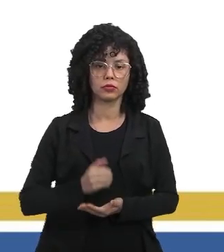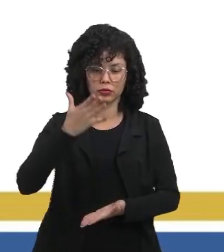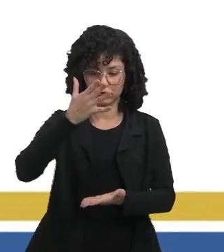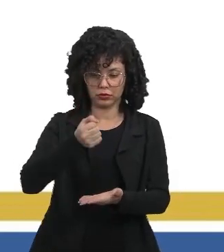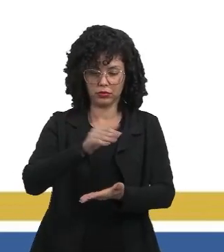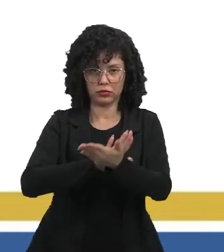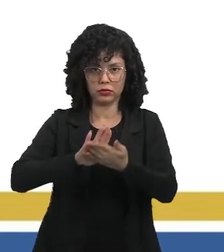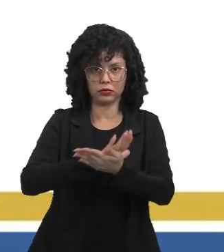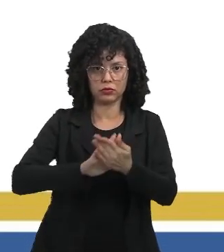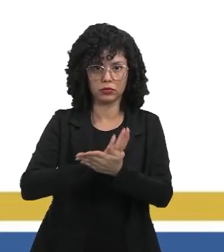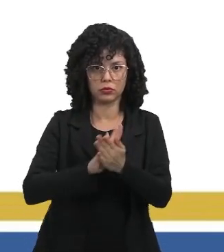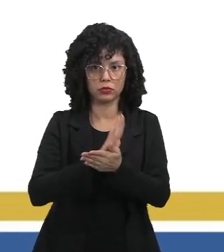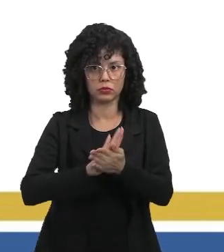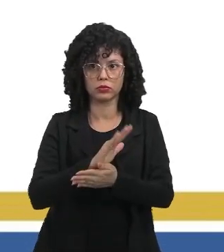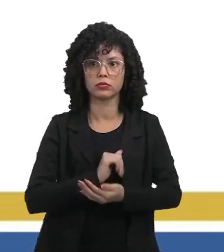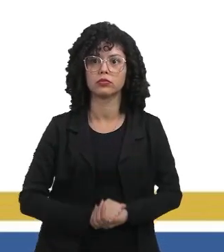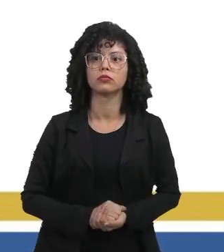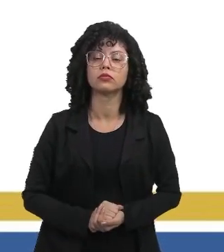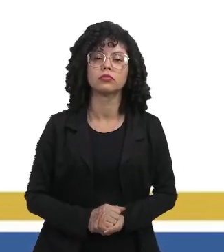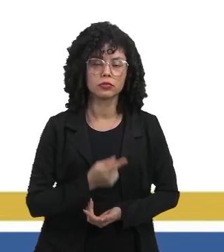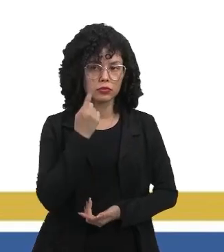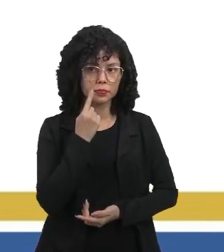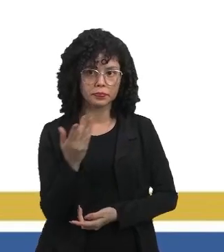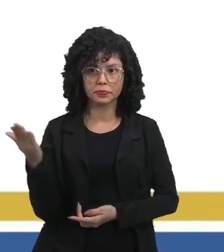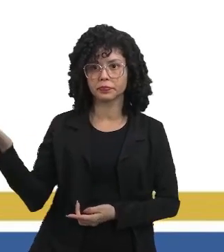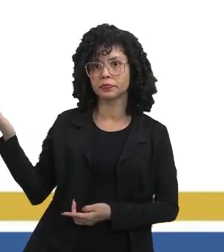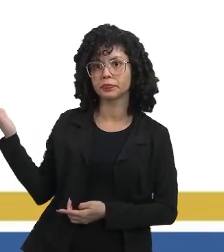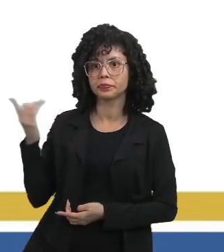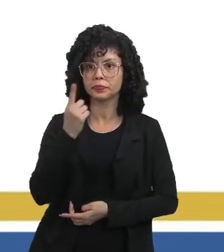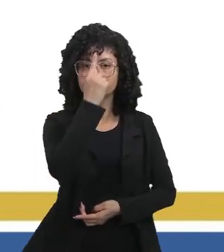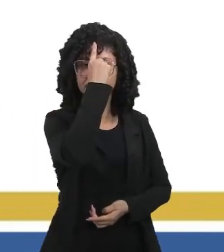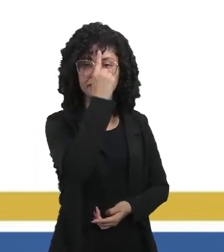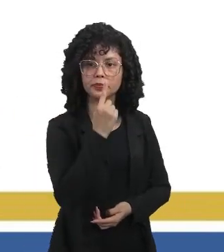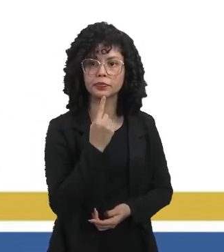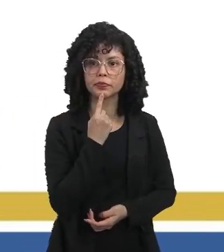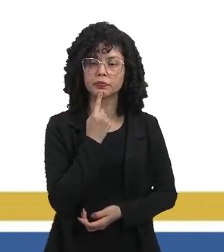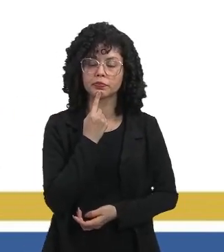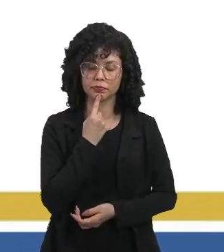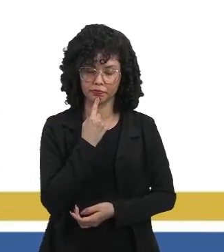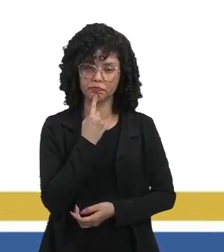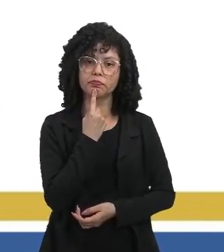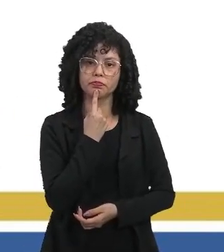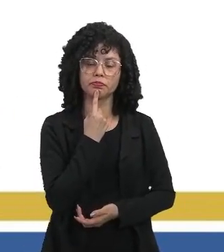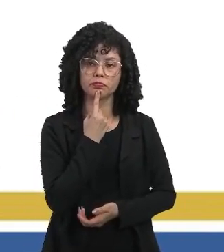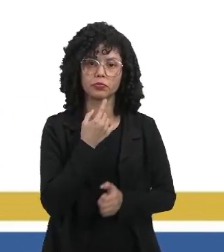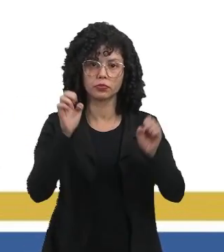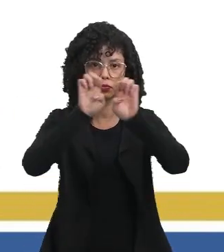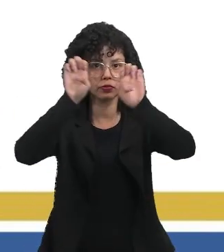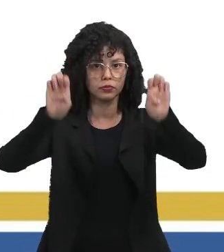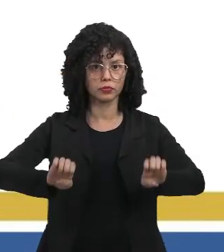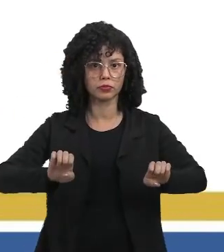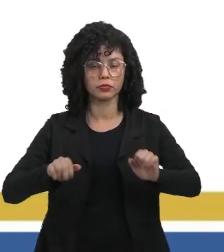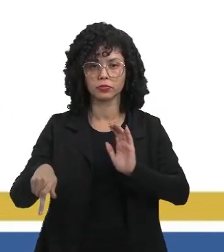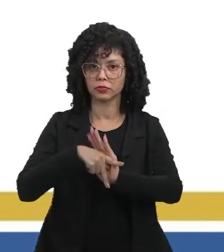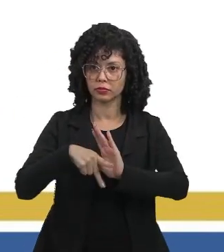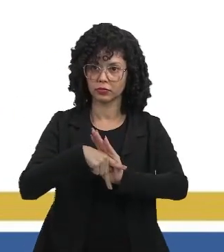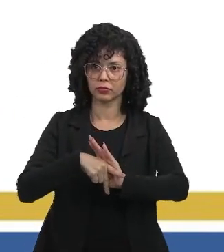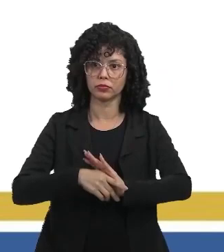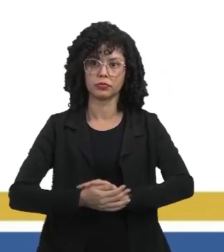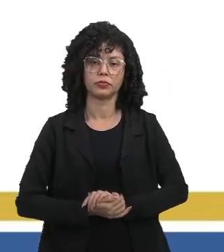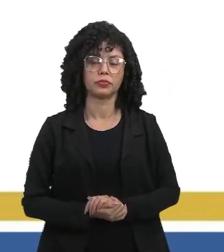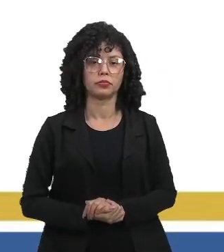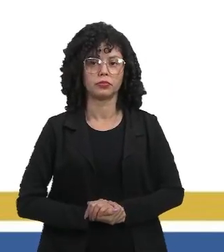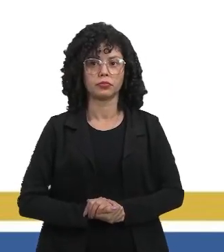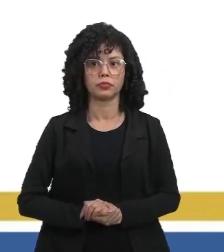biodegradável aí vocês observam embaixo né do texto a fórmula aí estrutural desse tensoativo